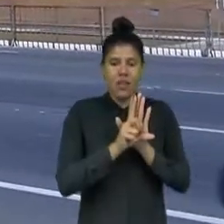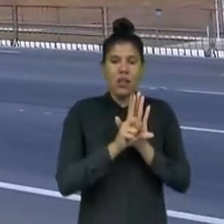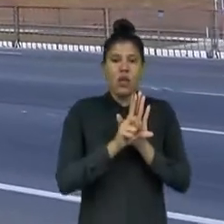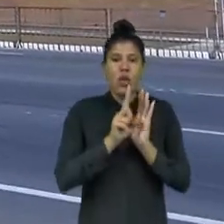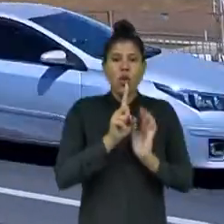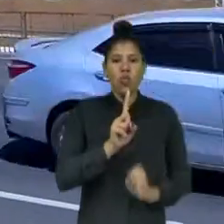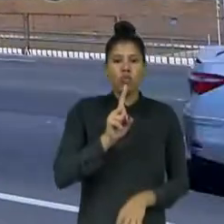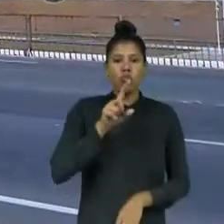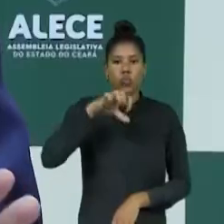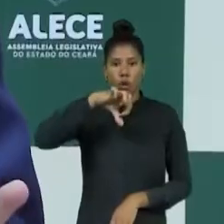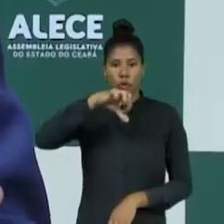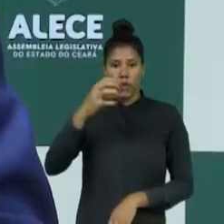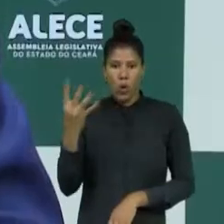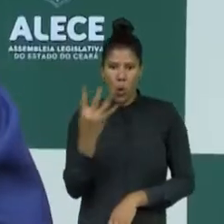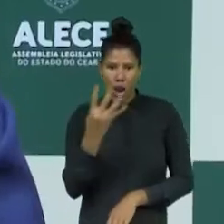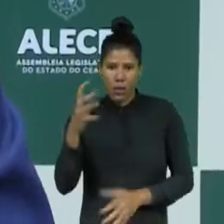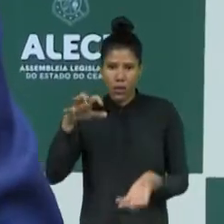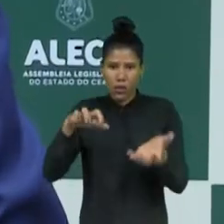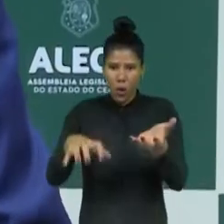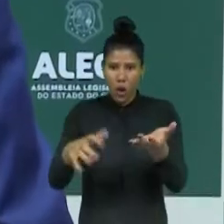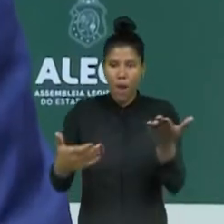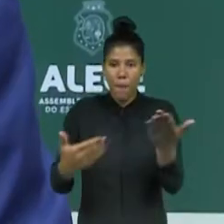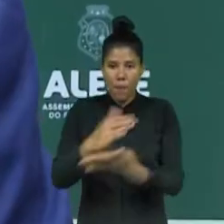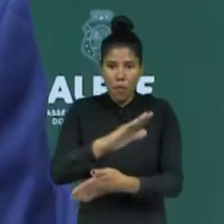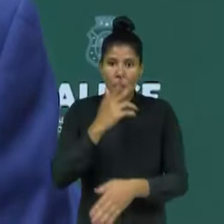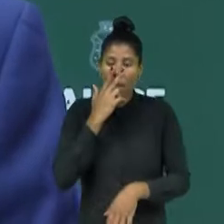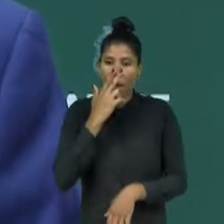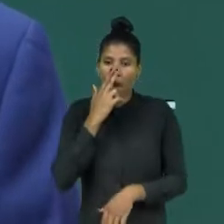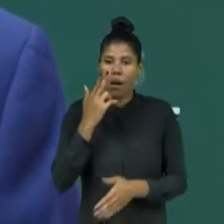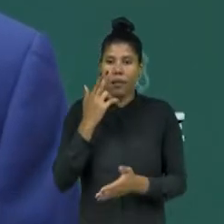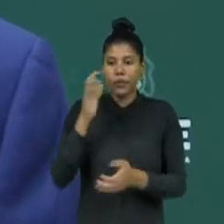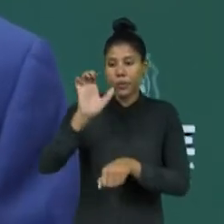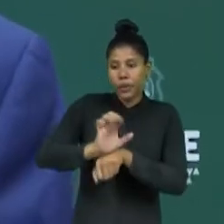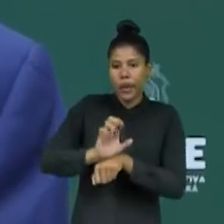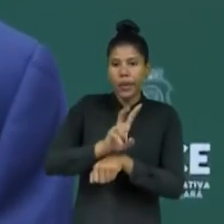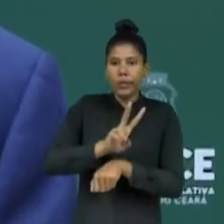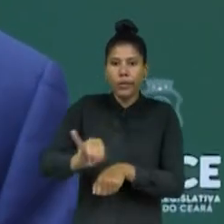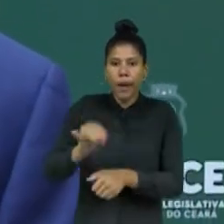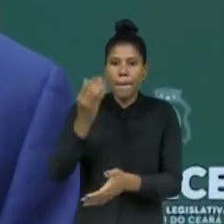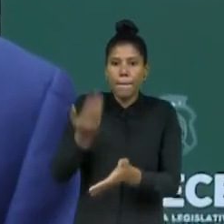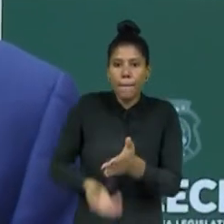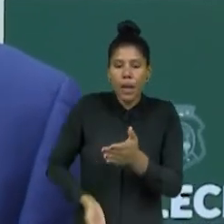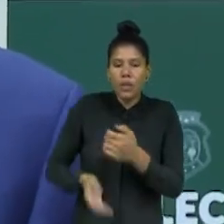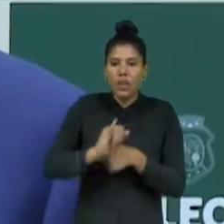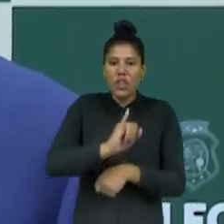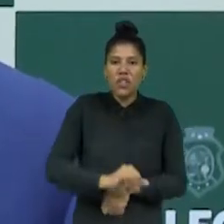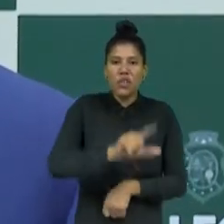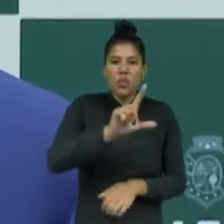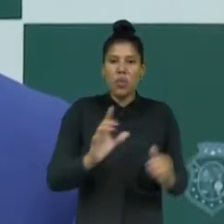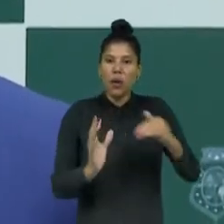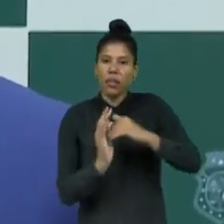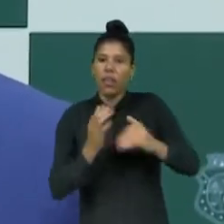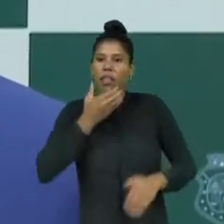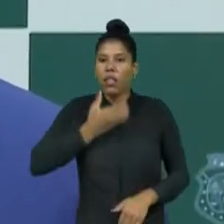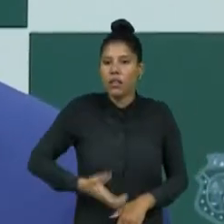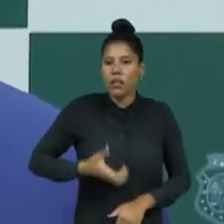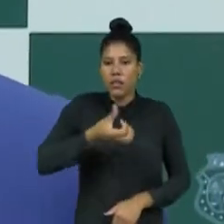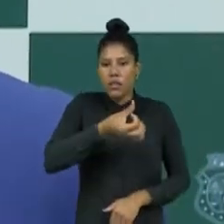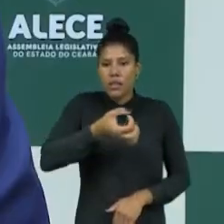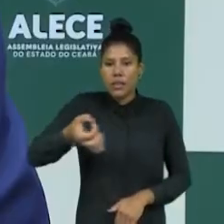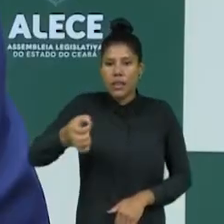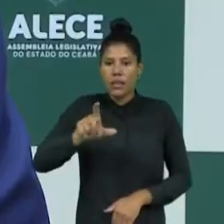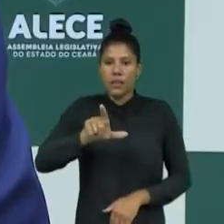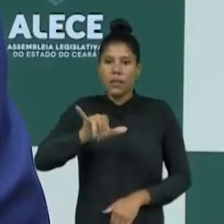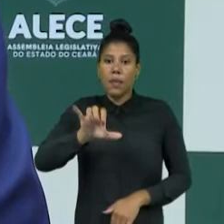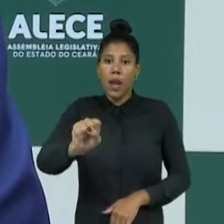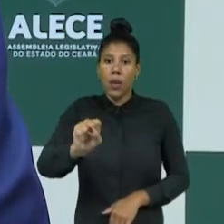pelo Congresso Nacional, o estado vai deixar de arrecadar entre os meses de julho e dezembro, cerca de 600 milhões de reais.